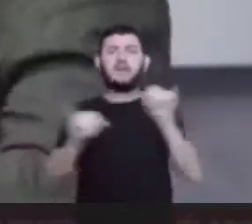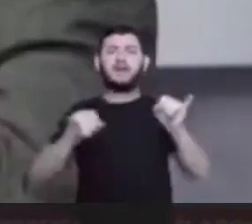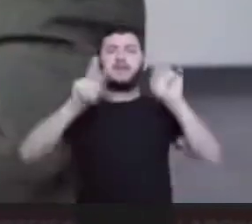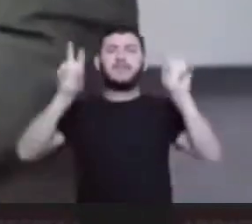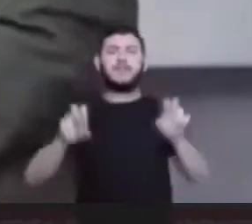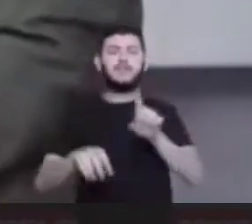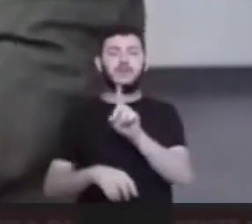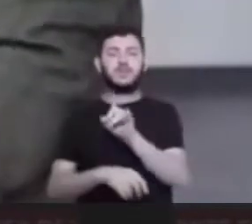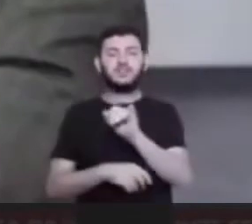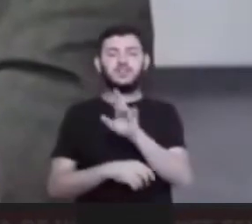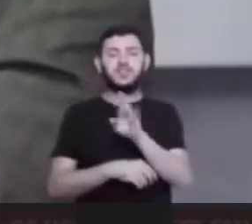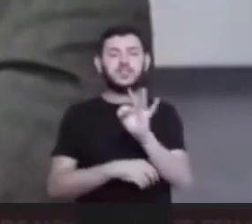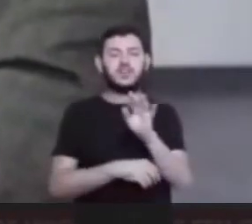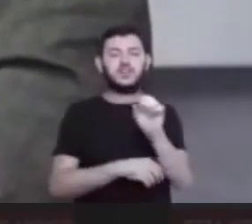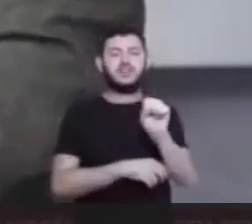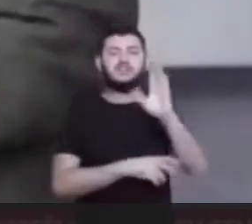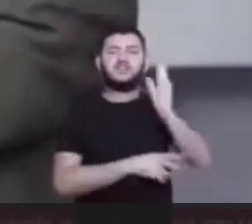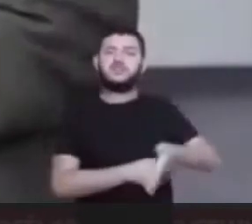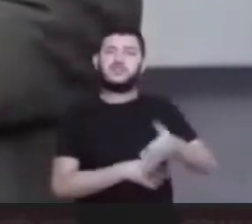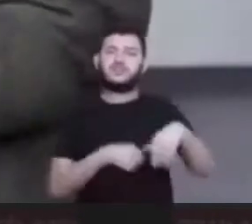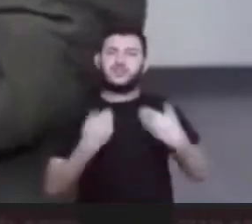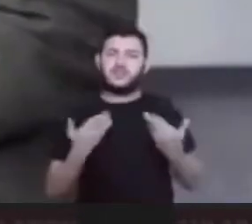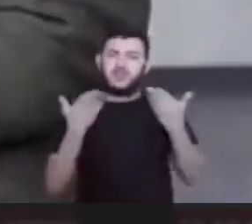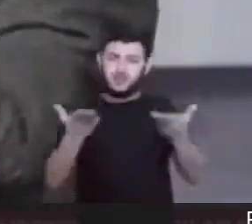senhor pretende participar?